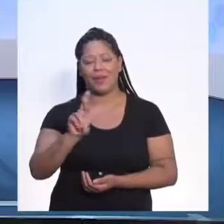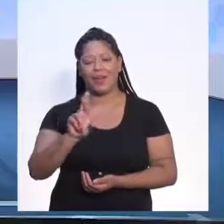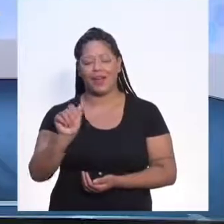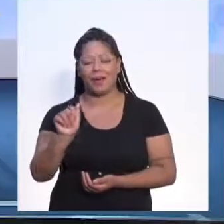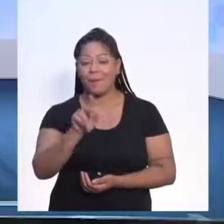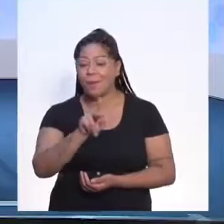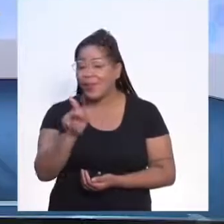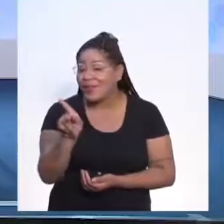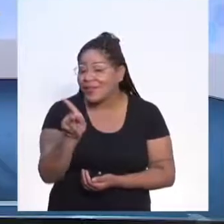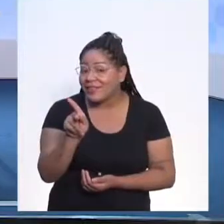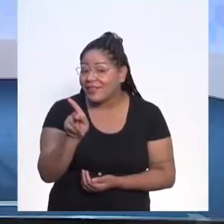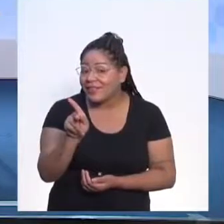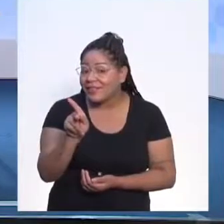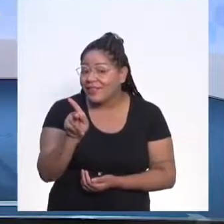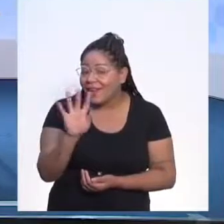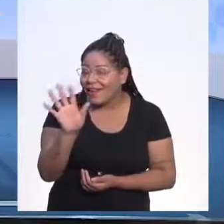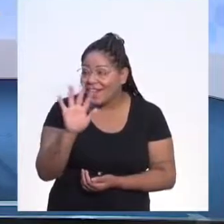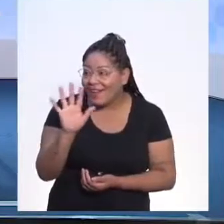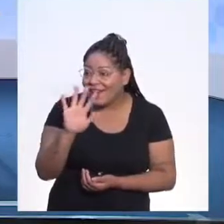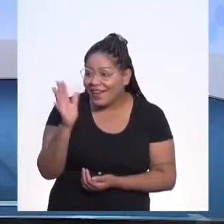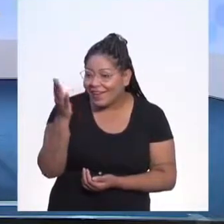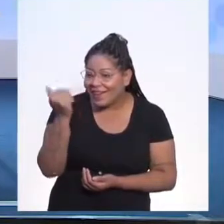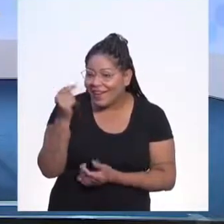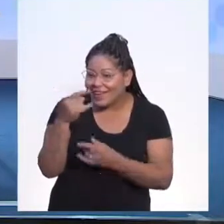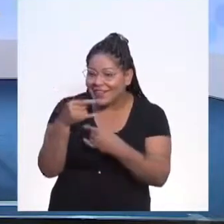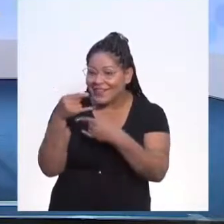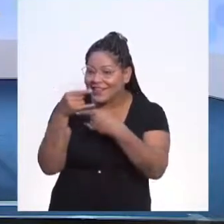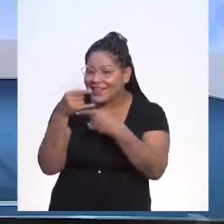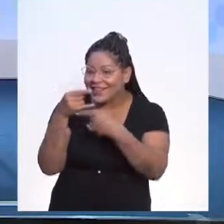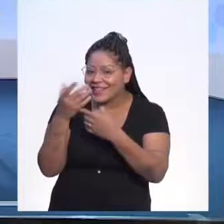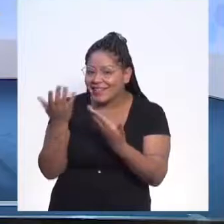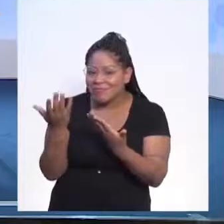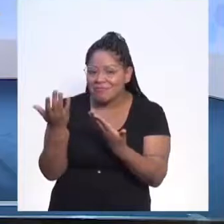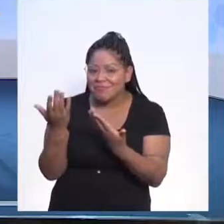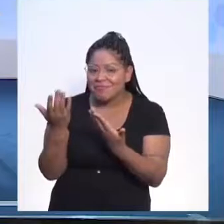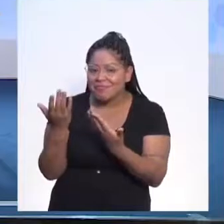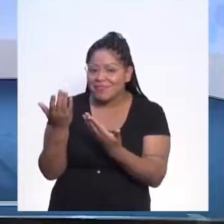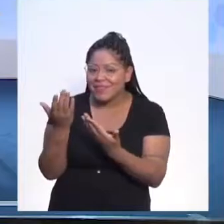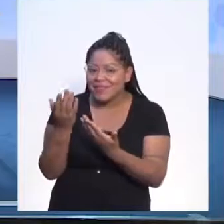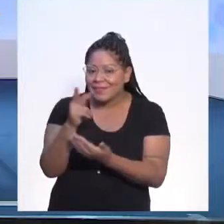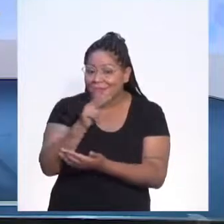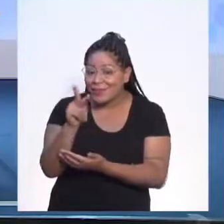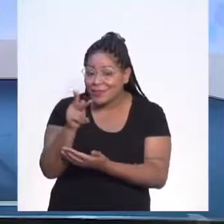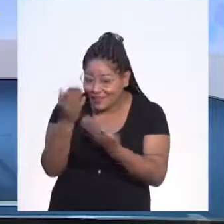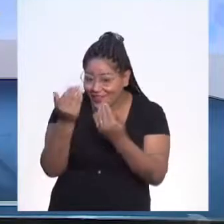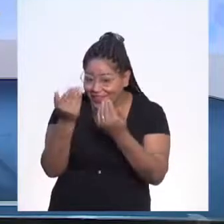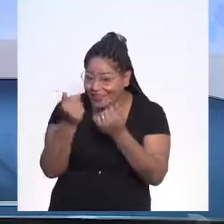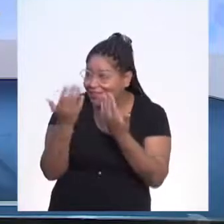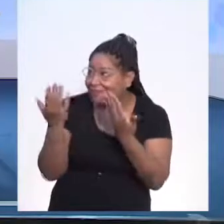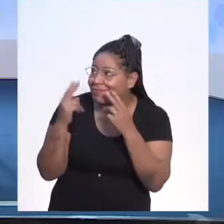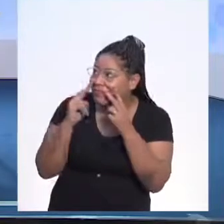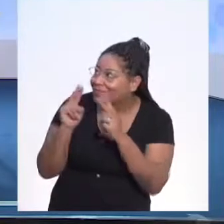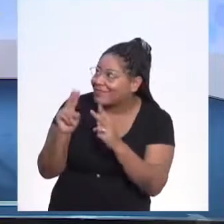Pro. Fala com a gente aqui. Professora Débora.